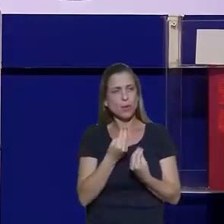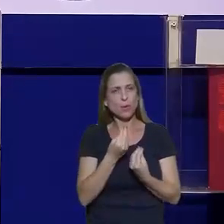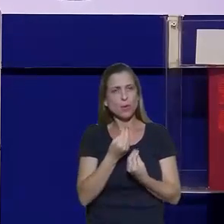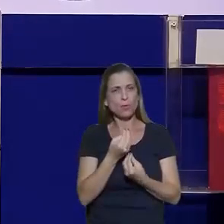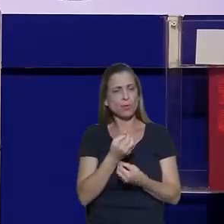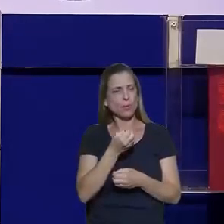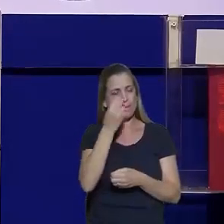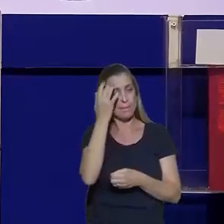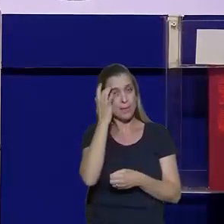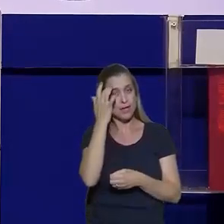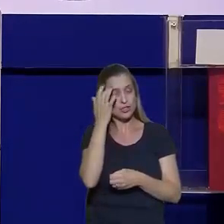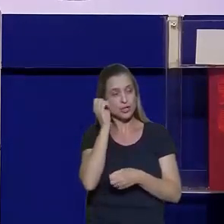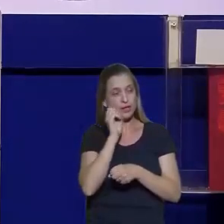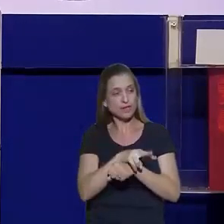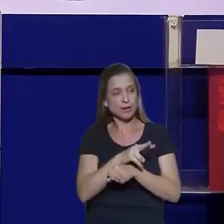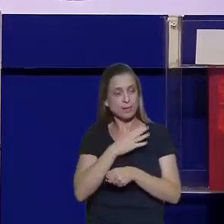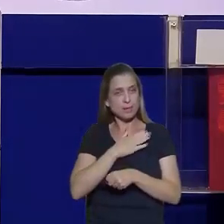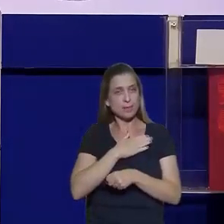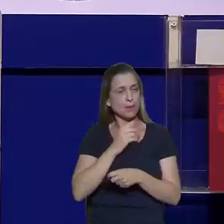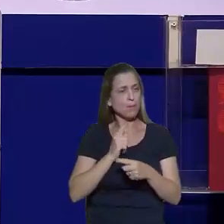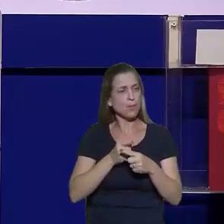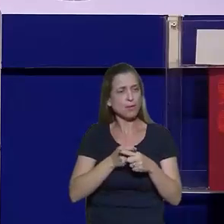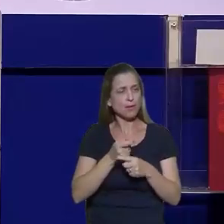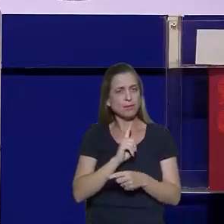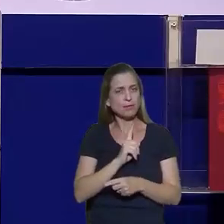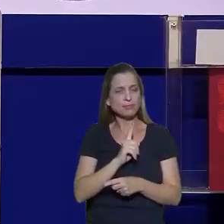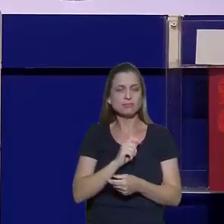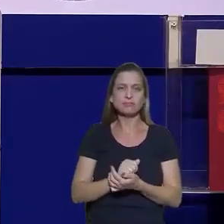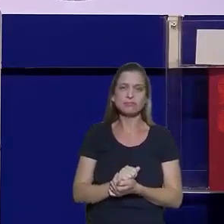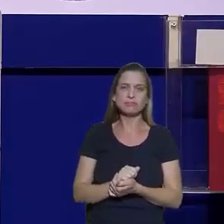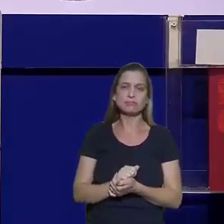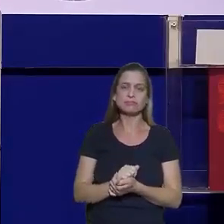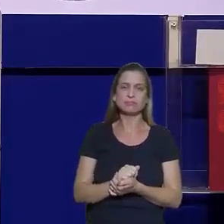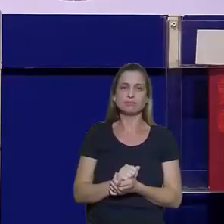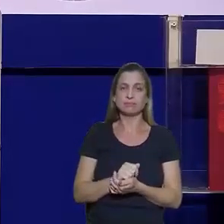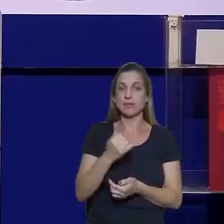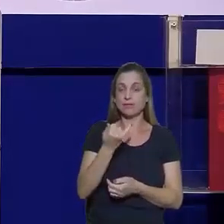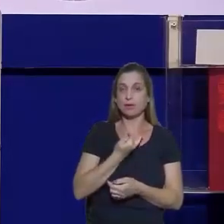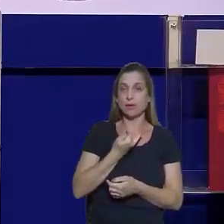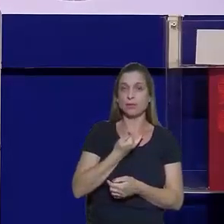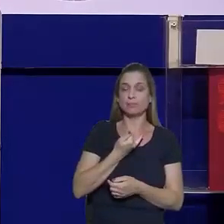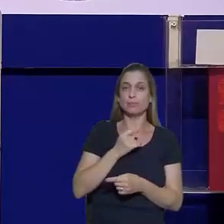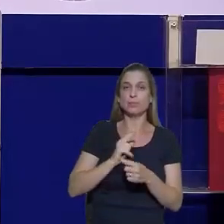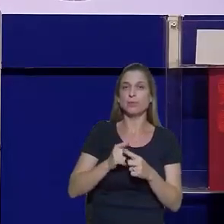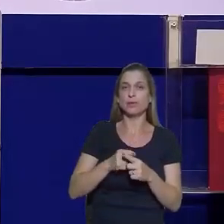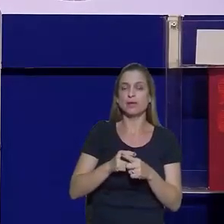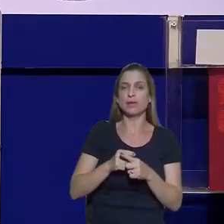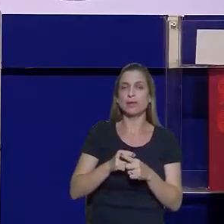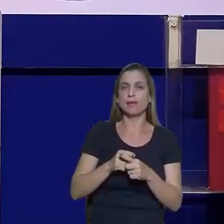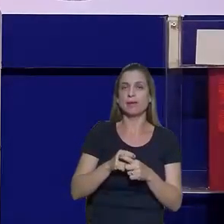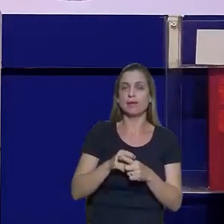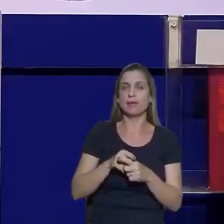vaga seria minha, por que não foi? E aí ele me disse que era porque a pessoa que ocupou a vaga